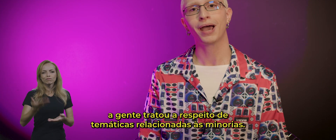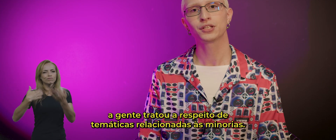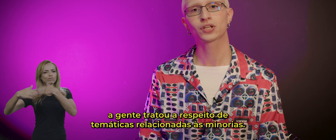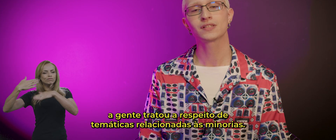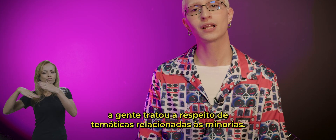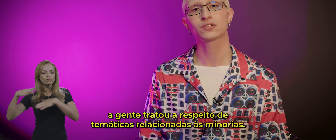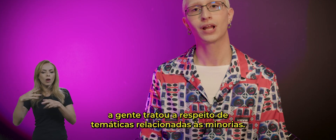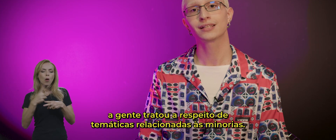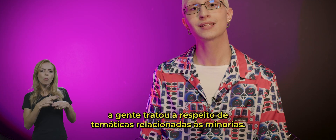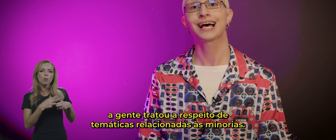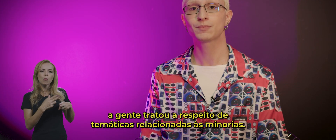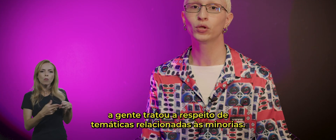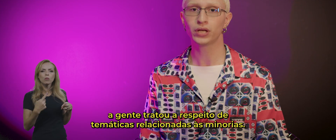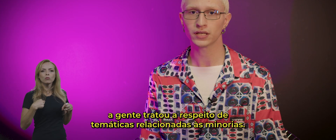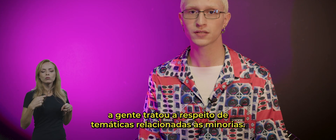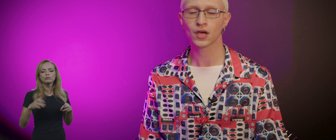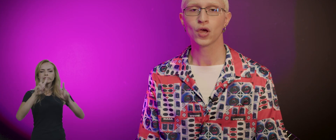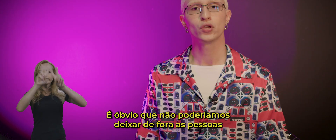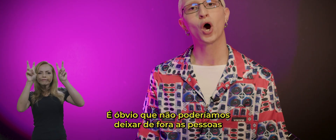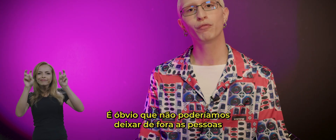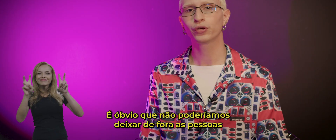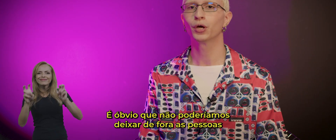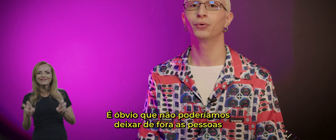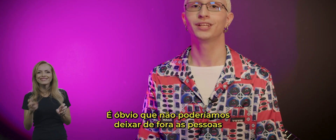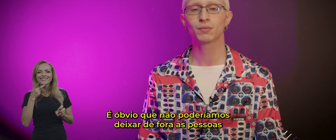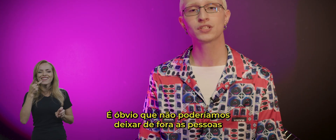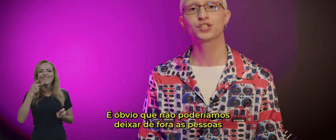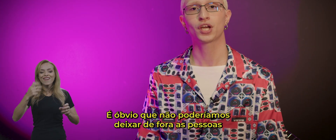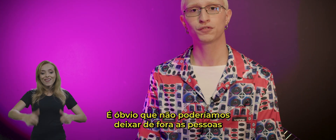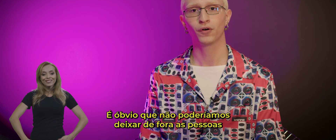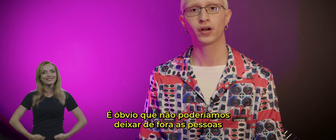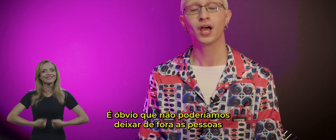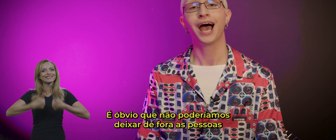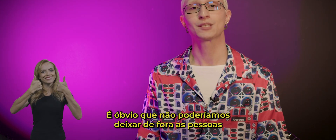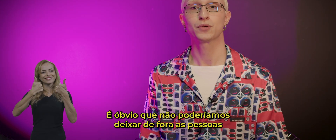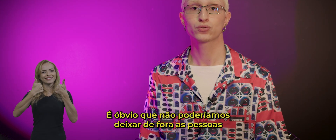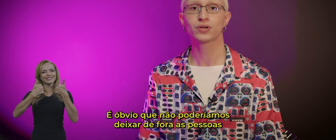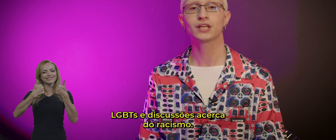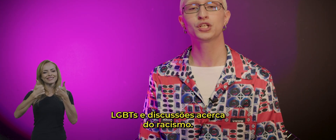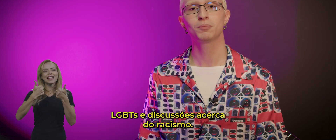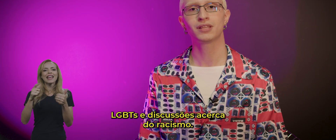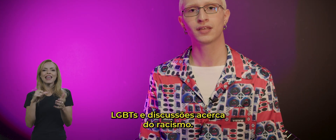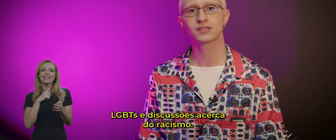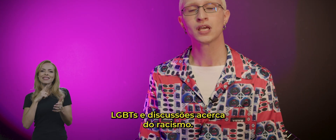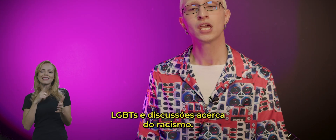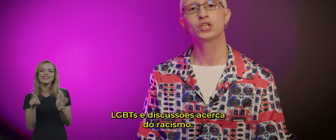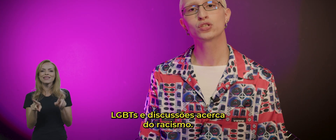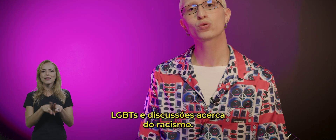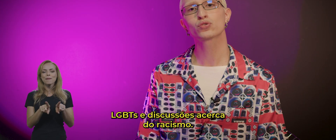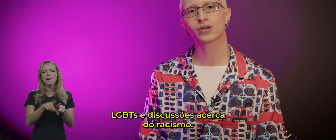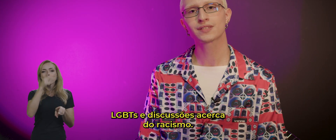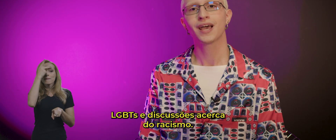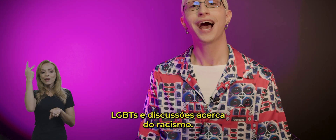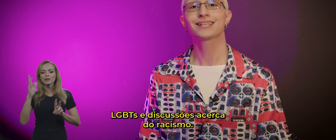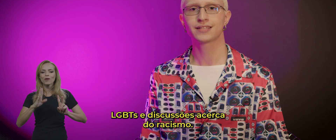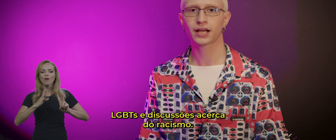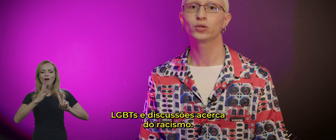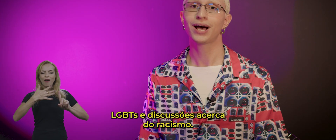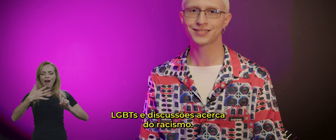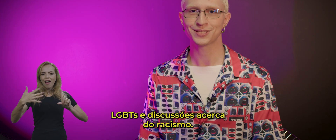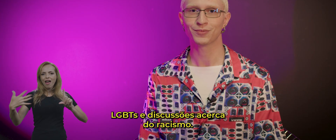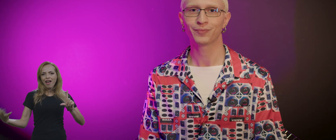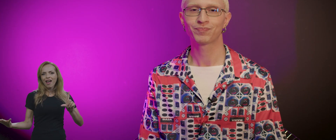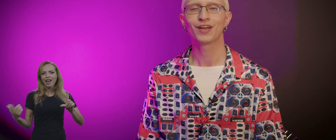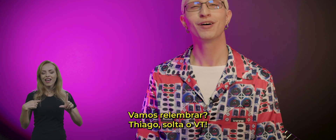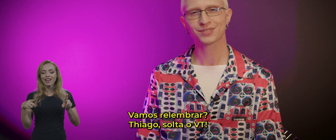de temáticas relacionadas às minorias. E óbvio que não poderíamos deixar de fora as pessoas LGBTs em discussões acerca